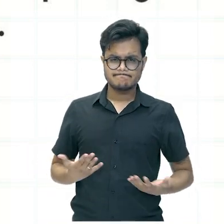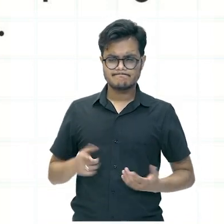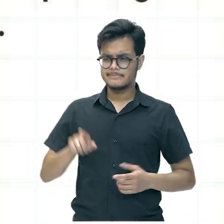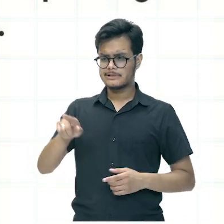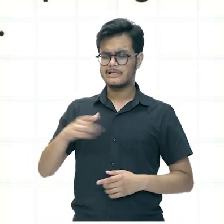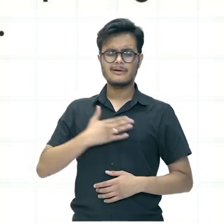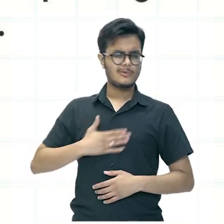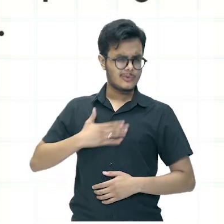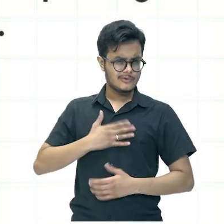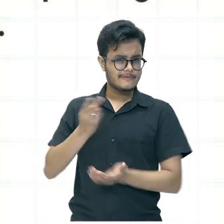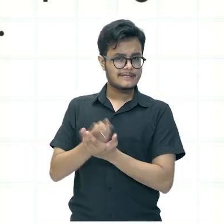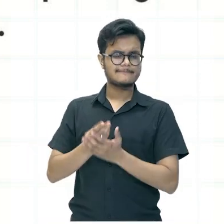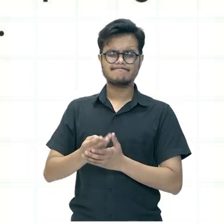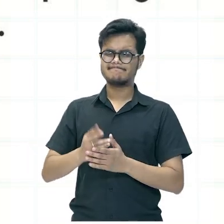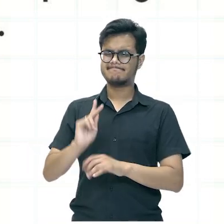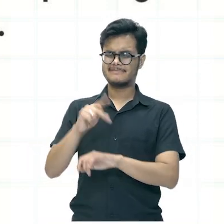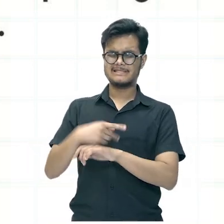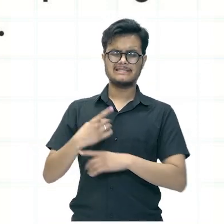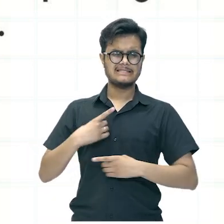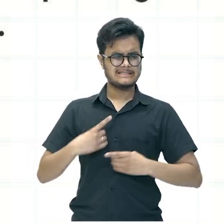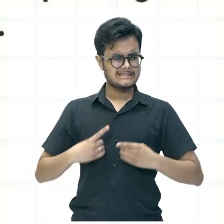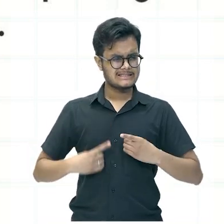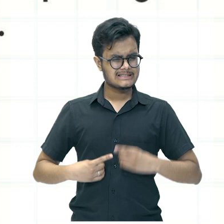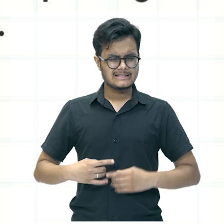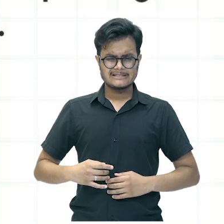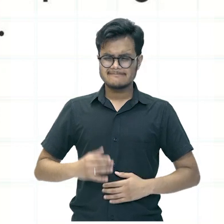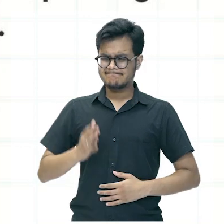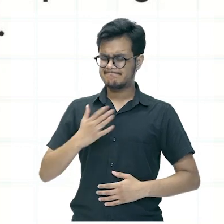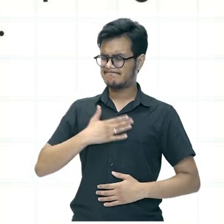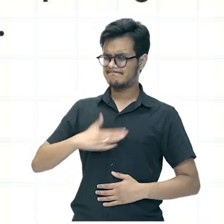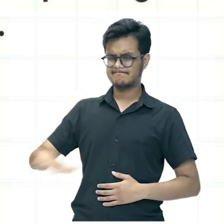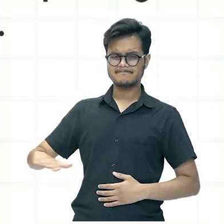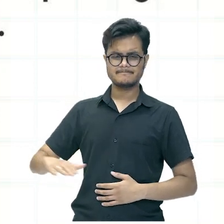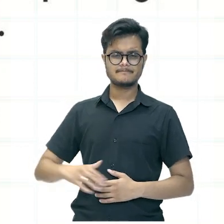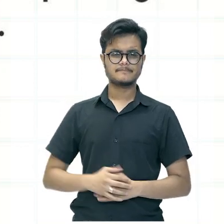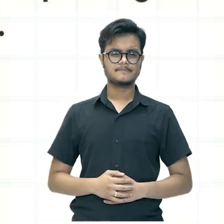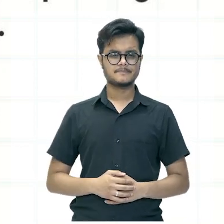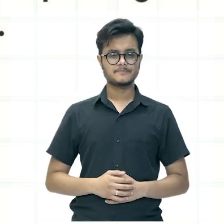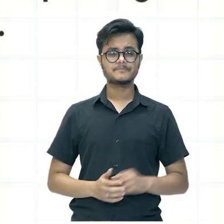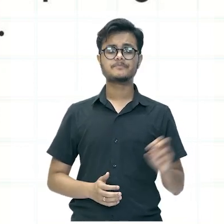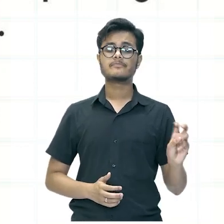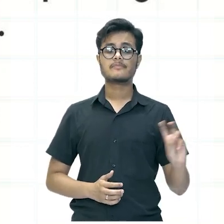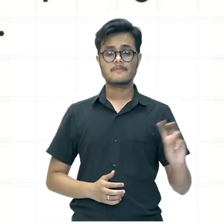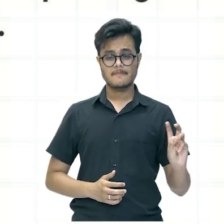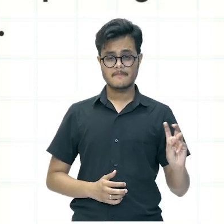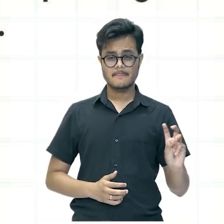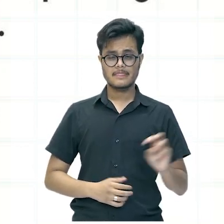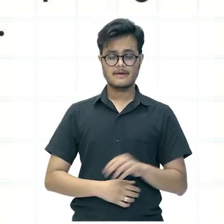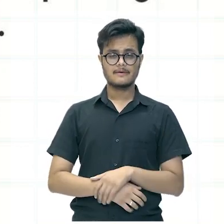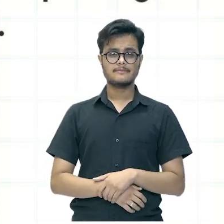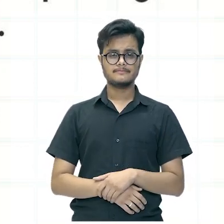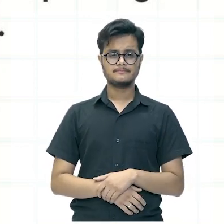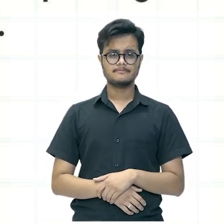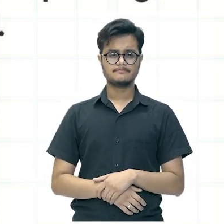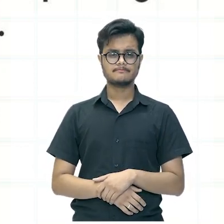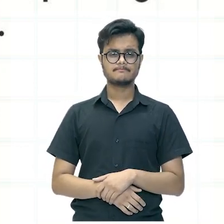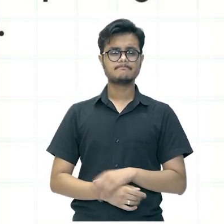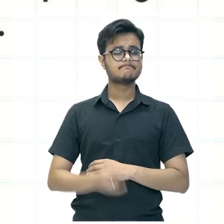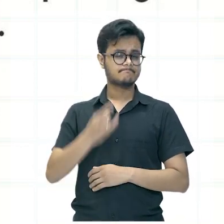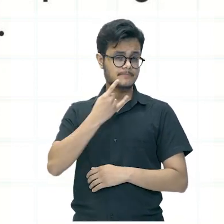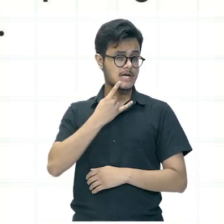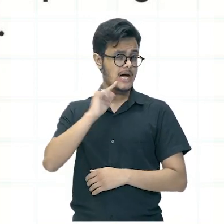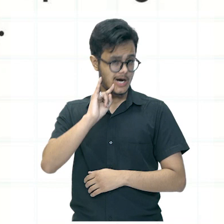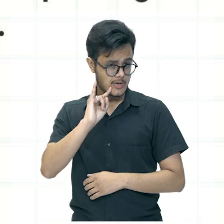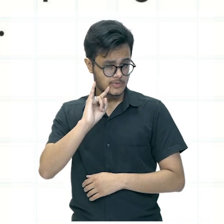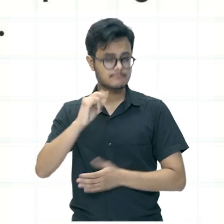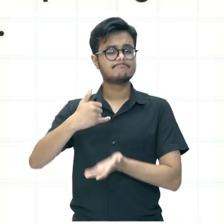pessoa gostava tanto de fazer, parece assim que nunca existiu. Number 5, use of alcohol or drugs. Então, a